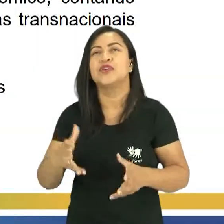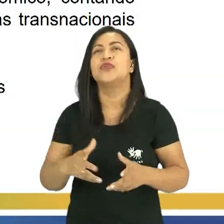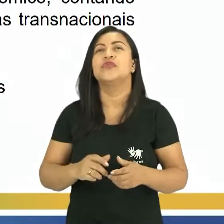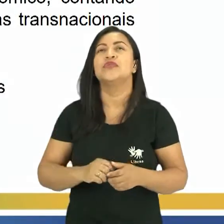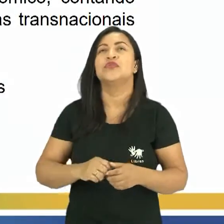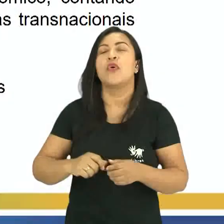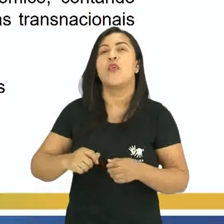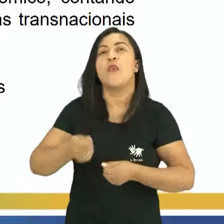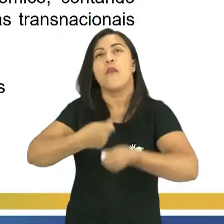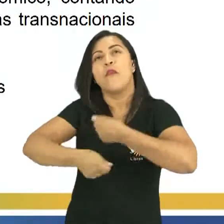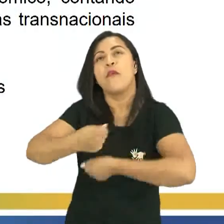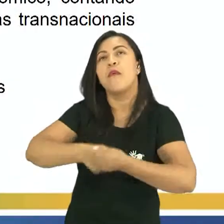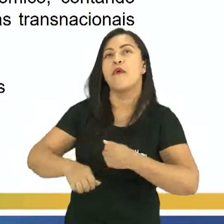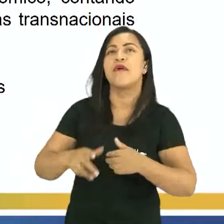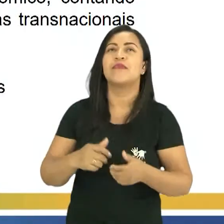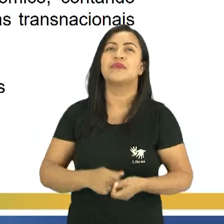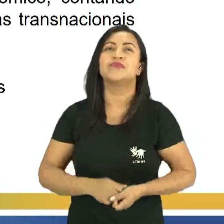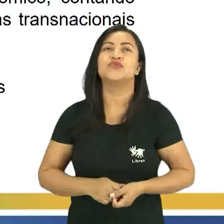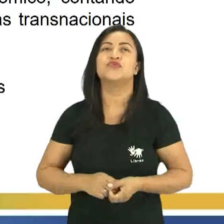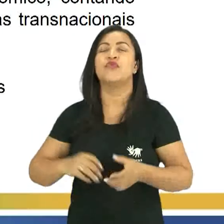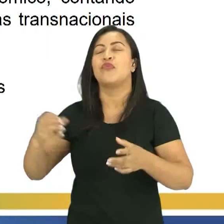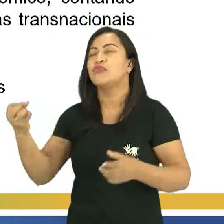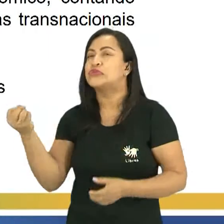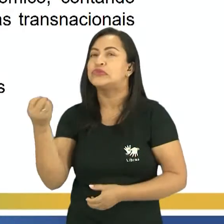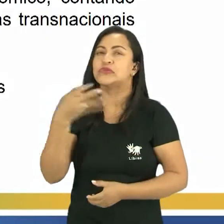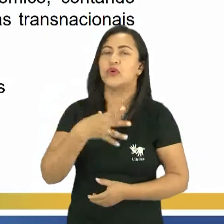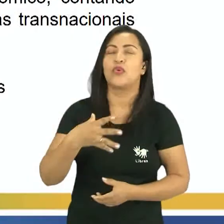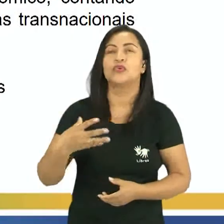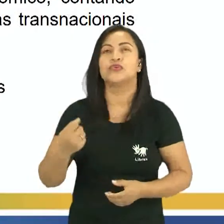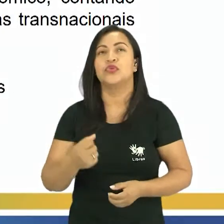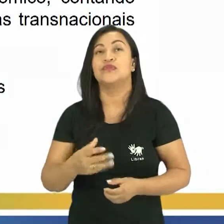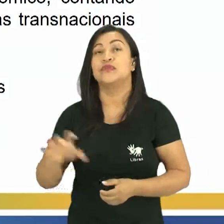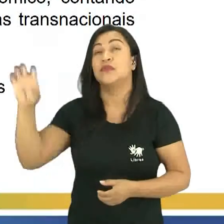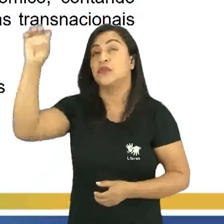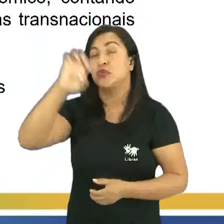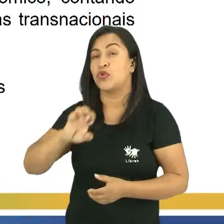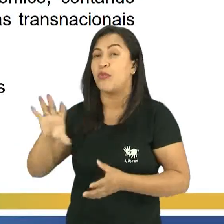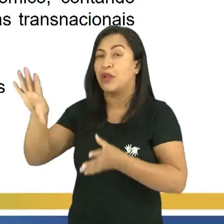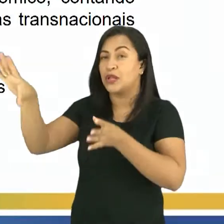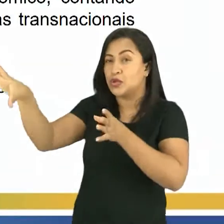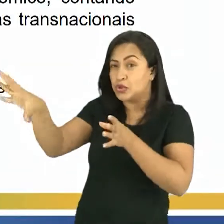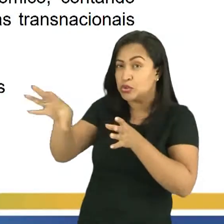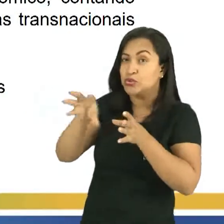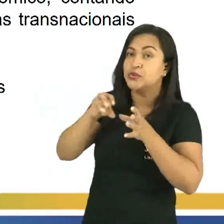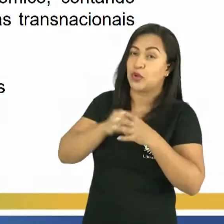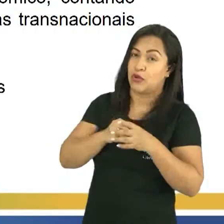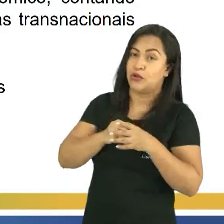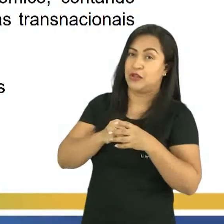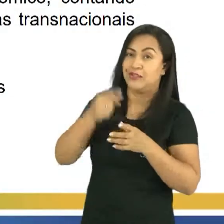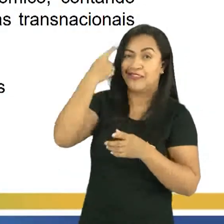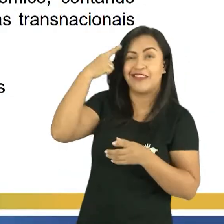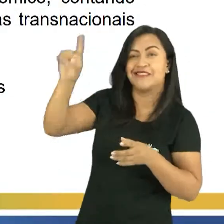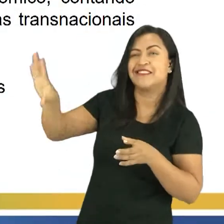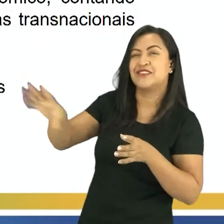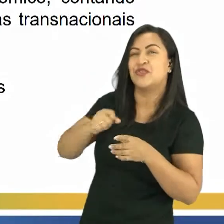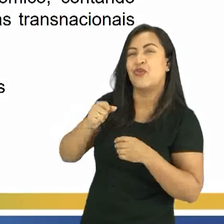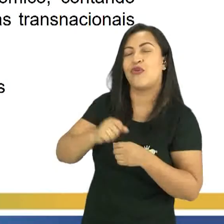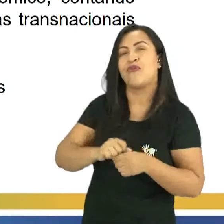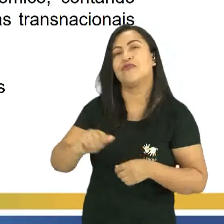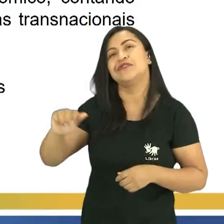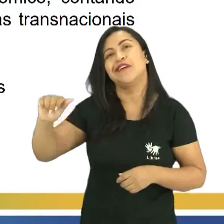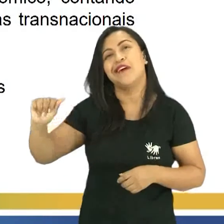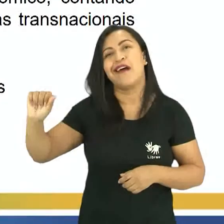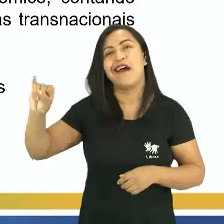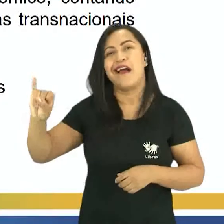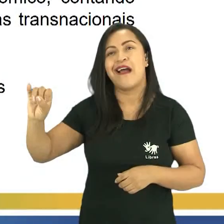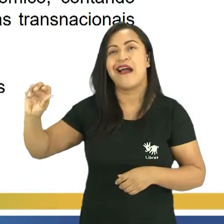forte, novidades a todo instante. Então a Europa, ela absorve grande quantidade das novidades que vêm da Ásia, de outros